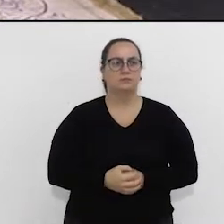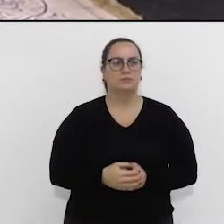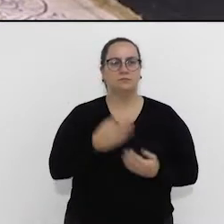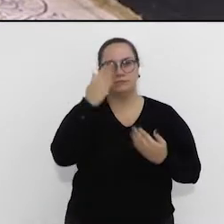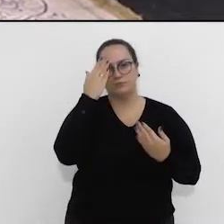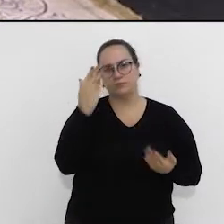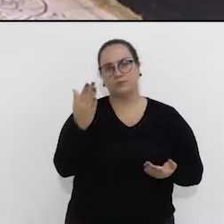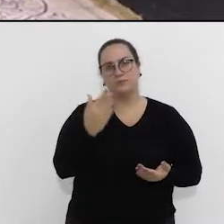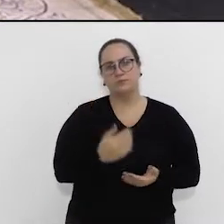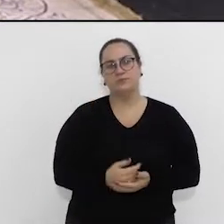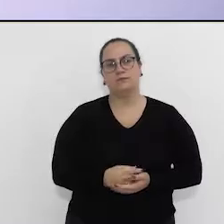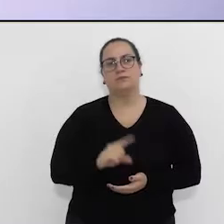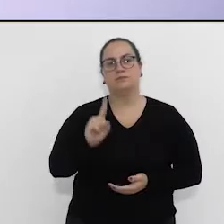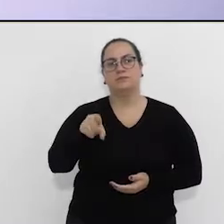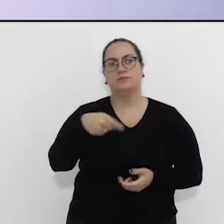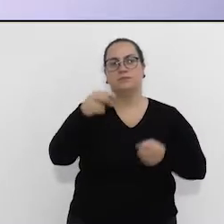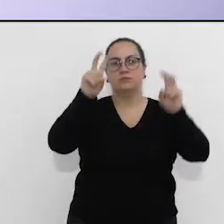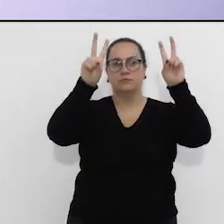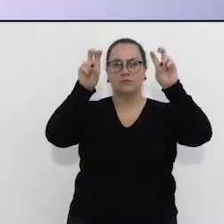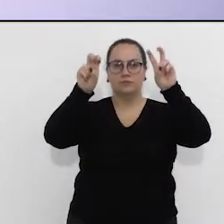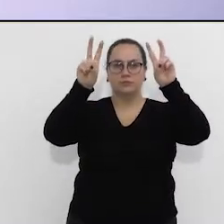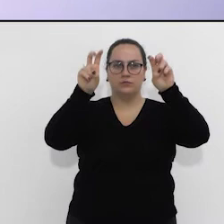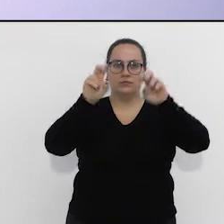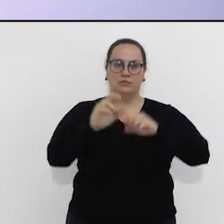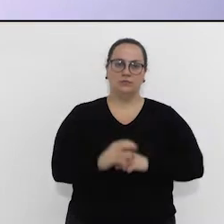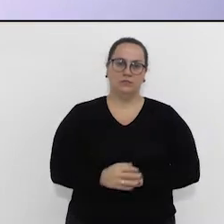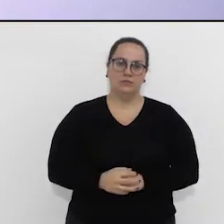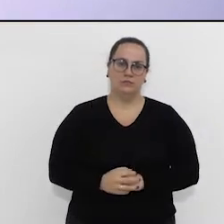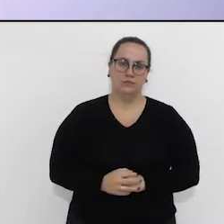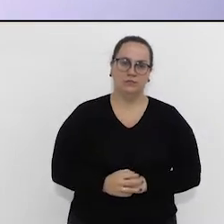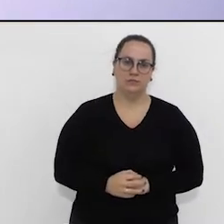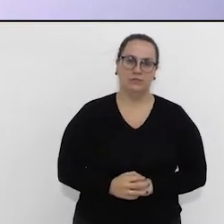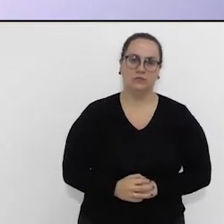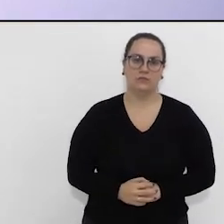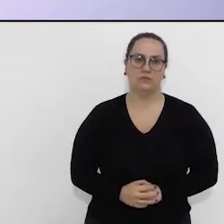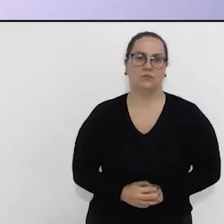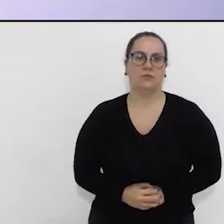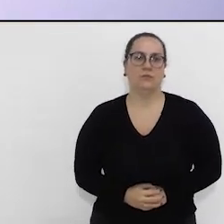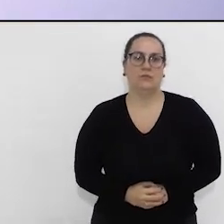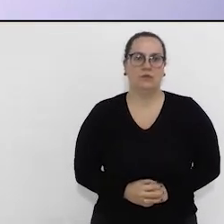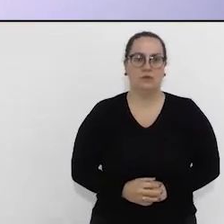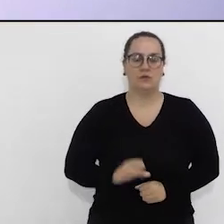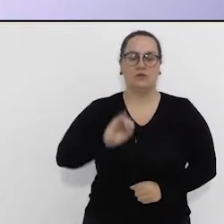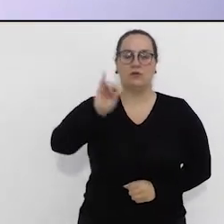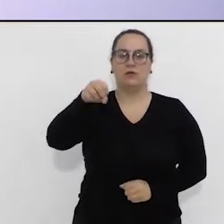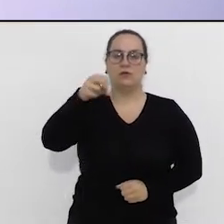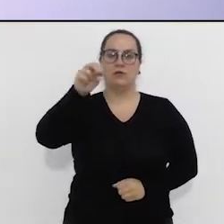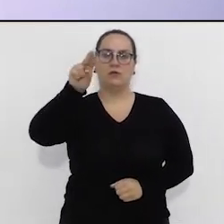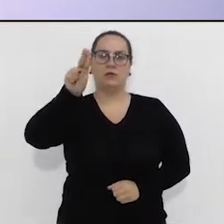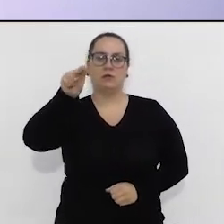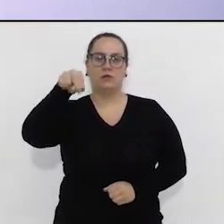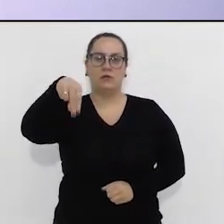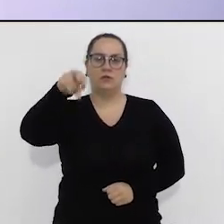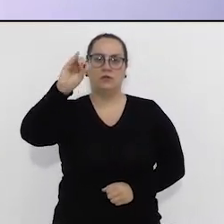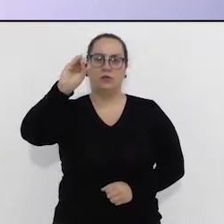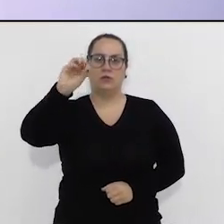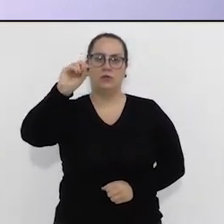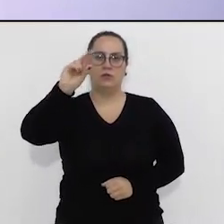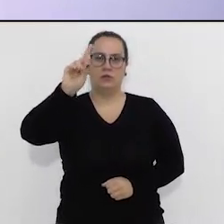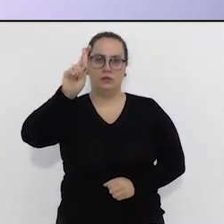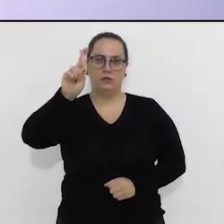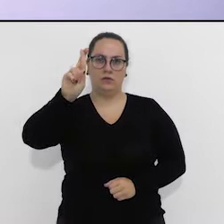Obrigado cara próximo tema para o candidato Denilson ziroldo do Professor Inácio Junior vai perguntar